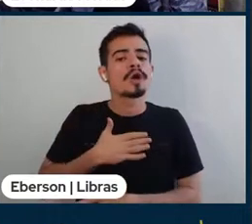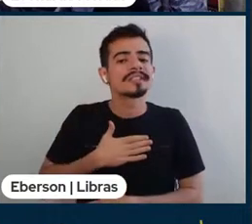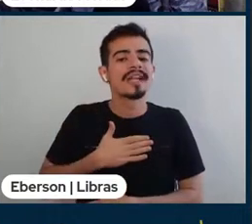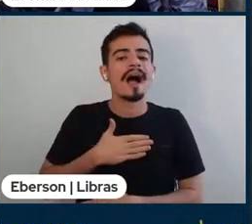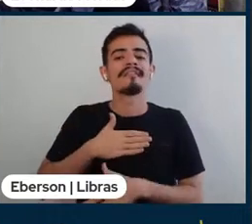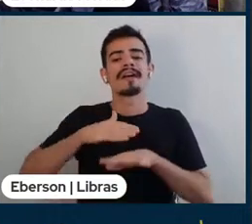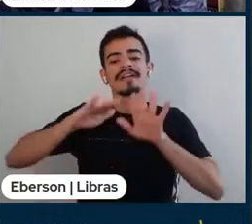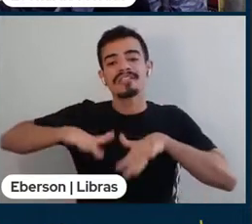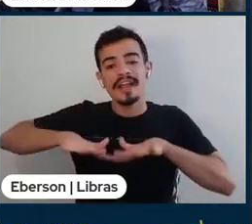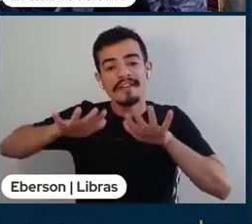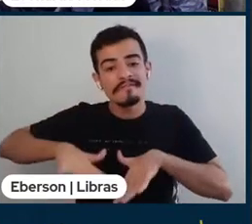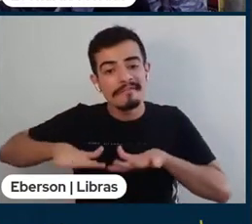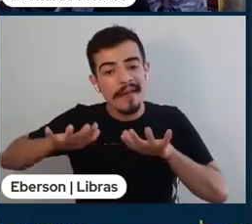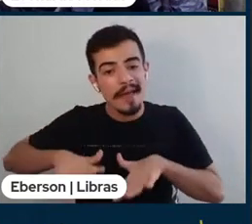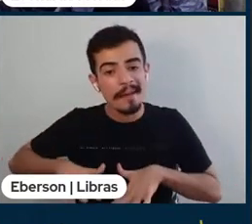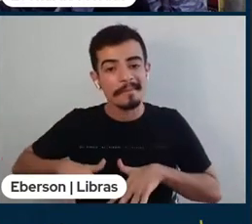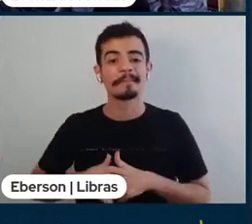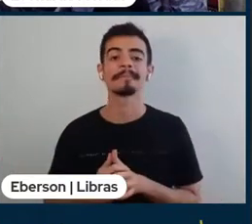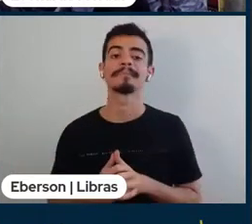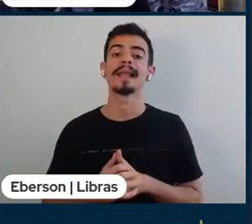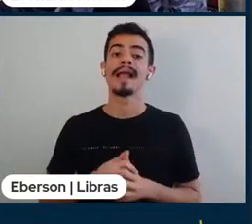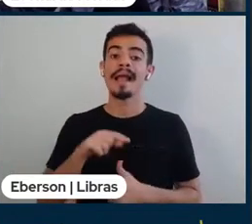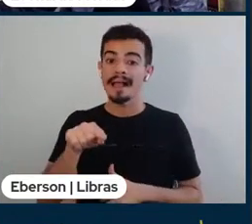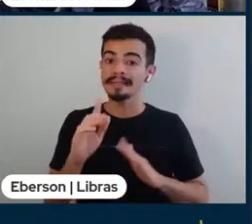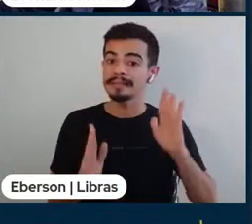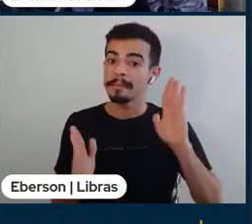foi um período muito